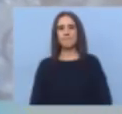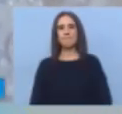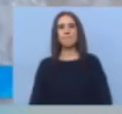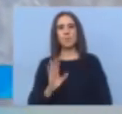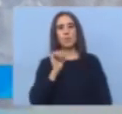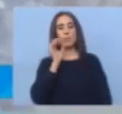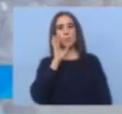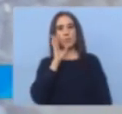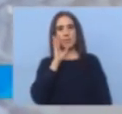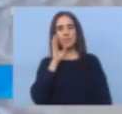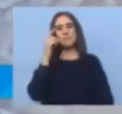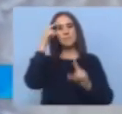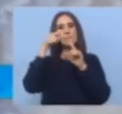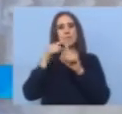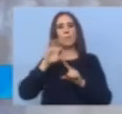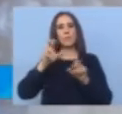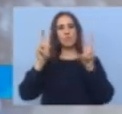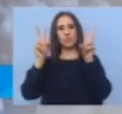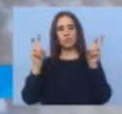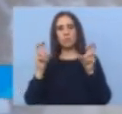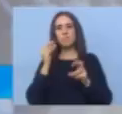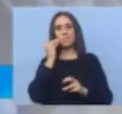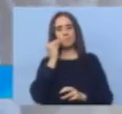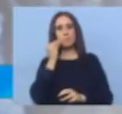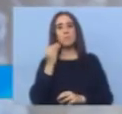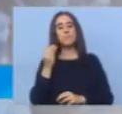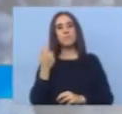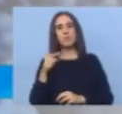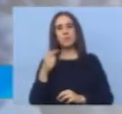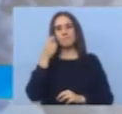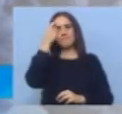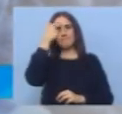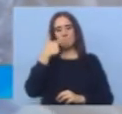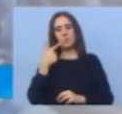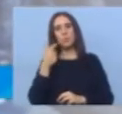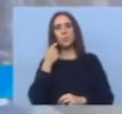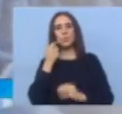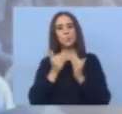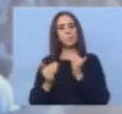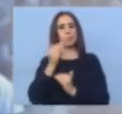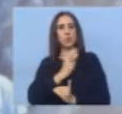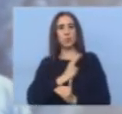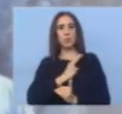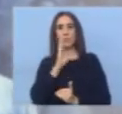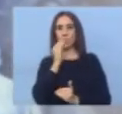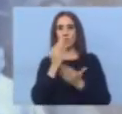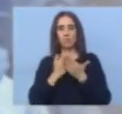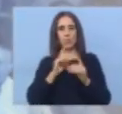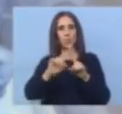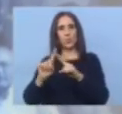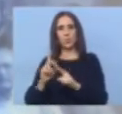Olá, muito boa tarde. A Missão País faz parte da história do curso superior de muitos estudantes universitários. Nas pausas